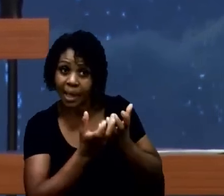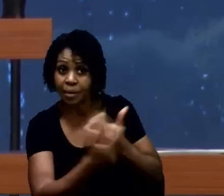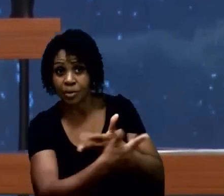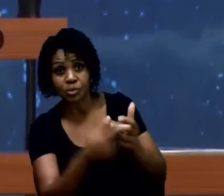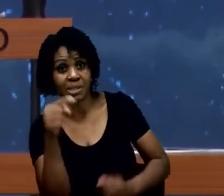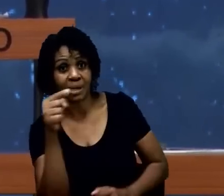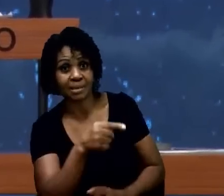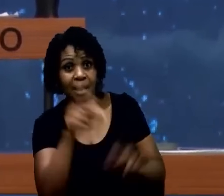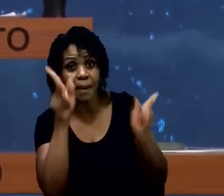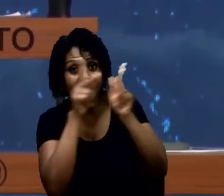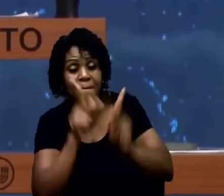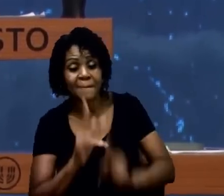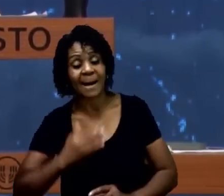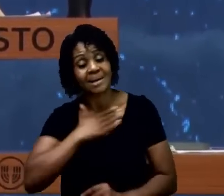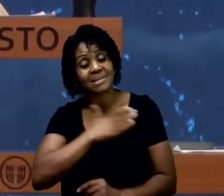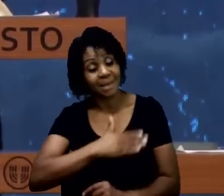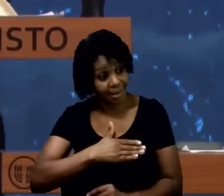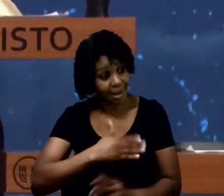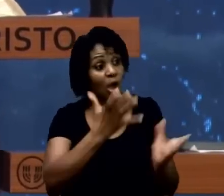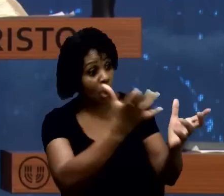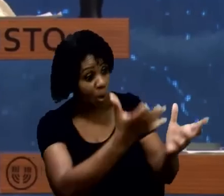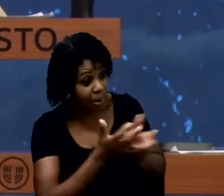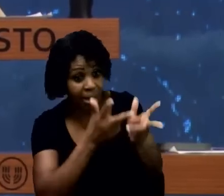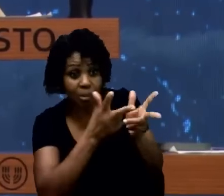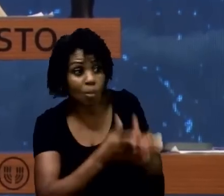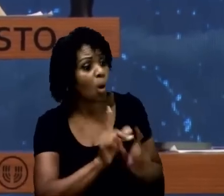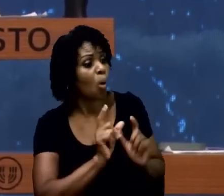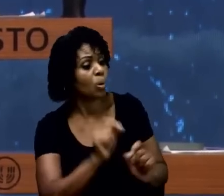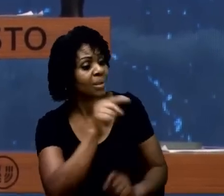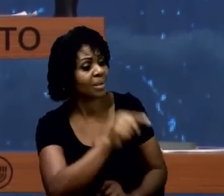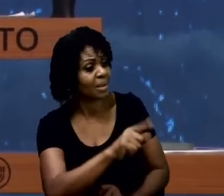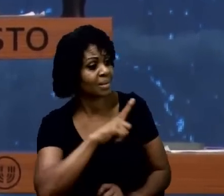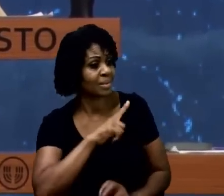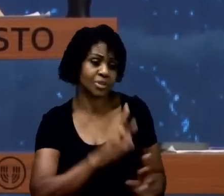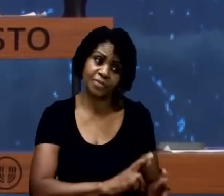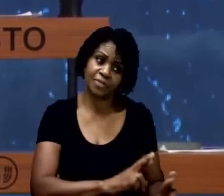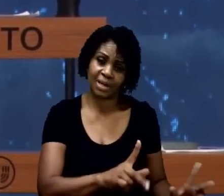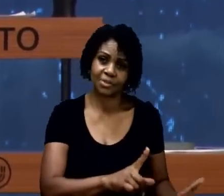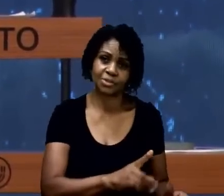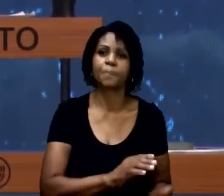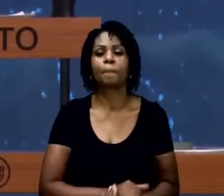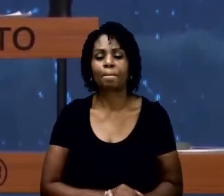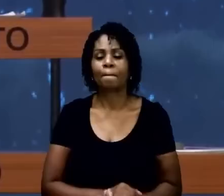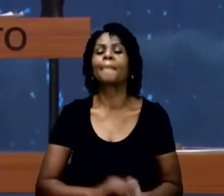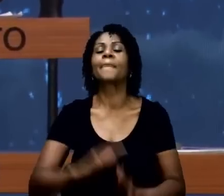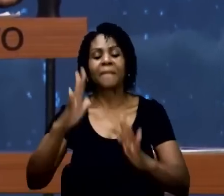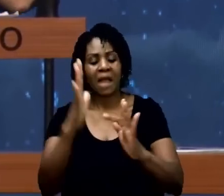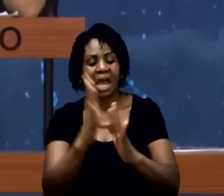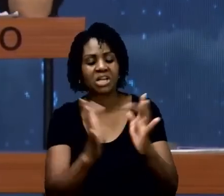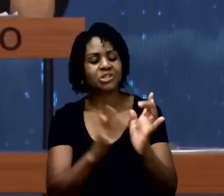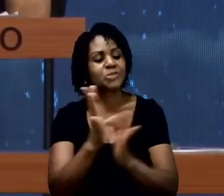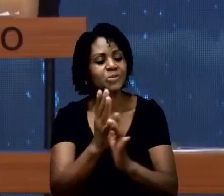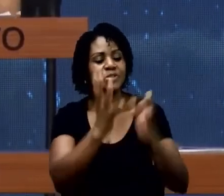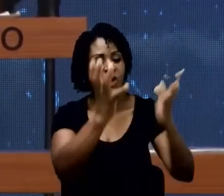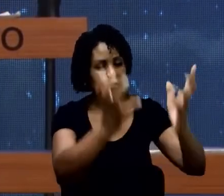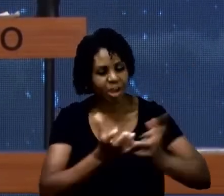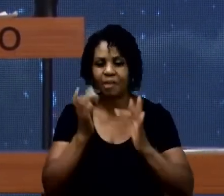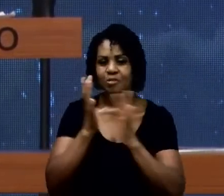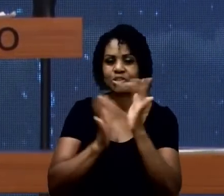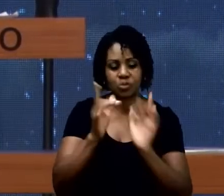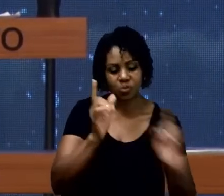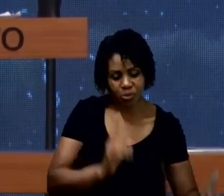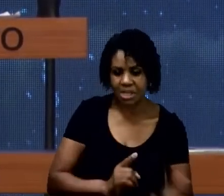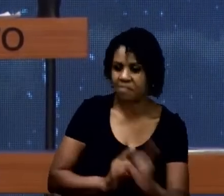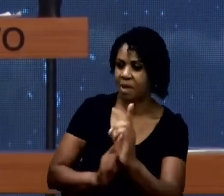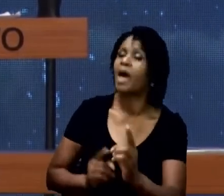tem alegria. Eu quero o que ele tem. O que ele tem de diferente? Esse homem. Eu garanto que ele falava. É Jesus. Eu quero Jesus. Eu